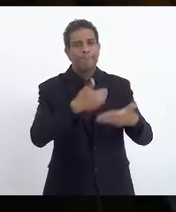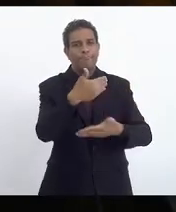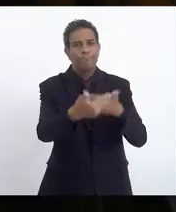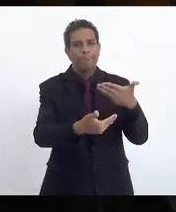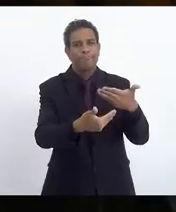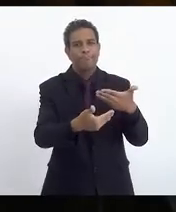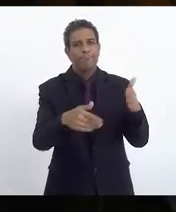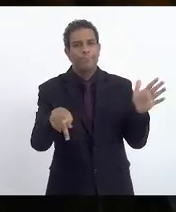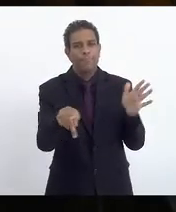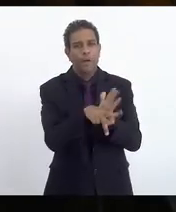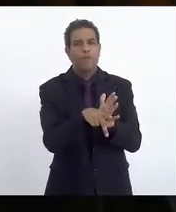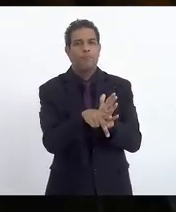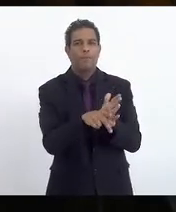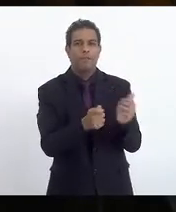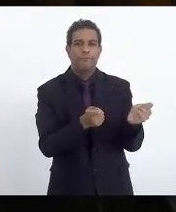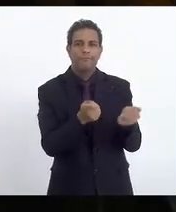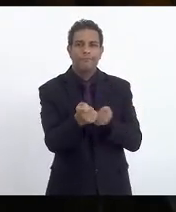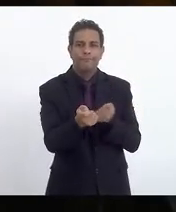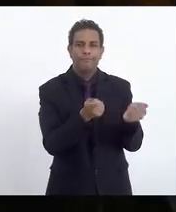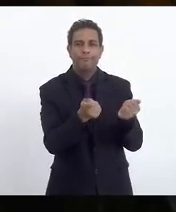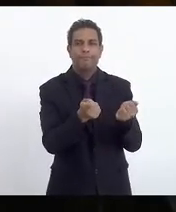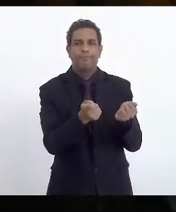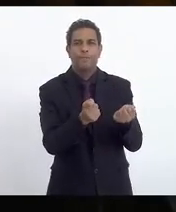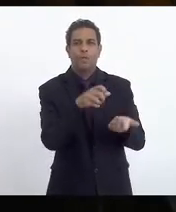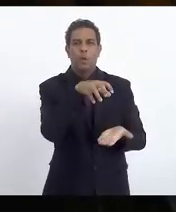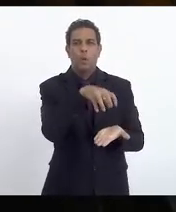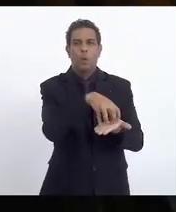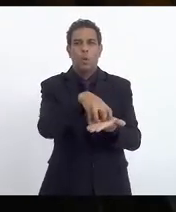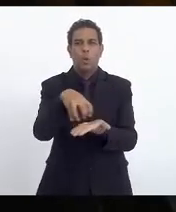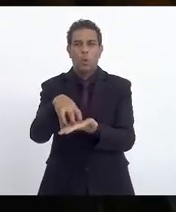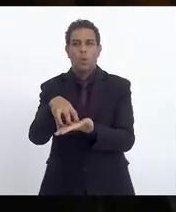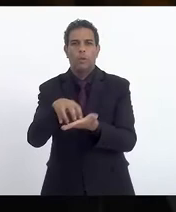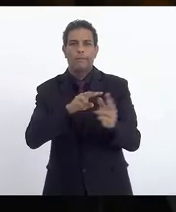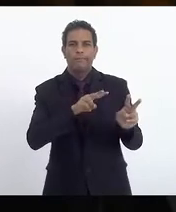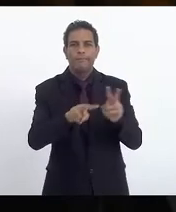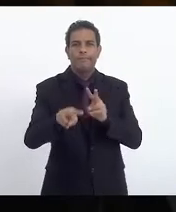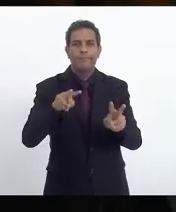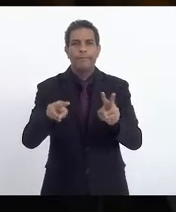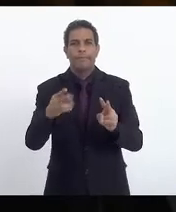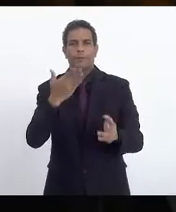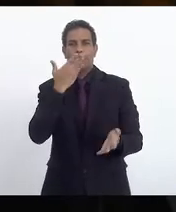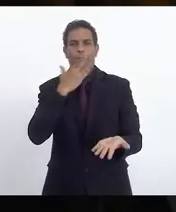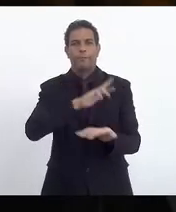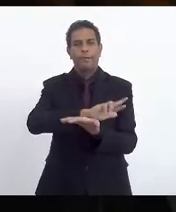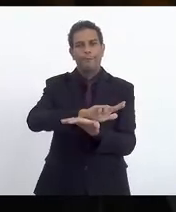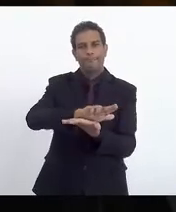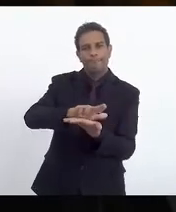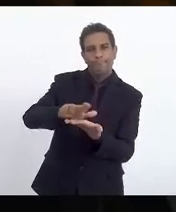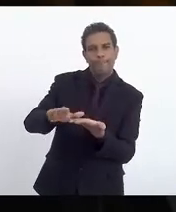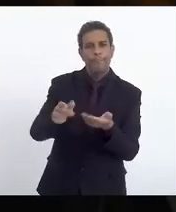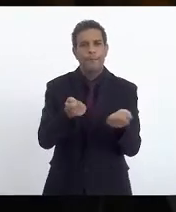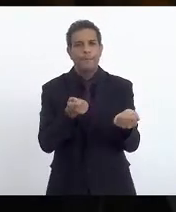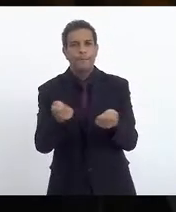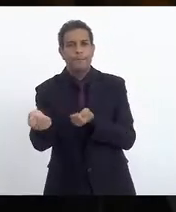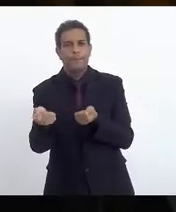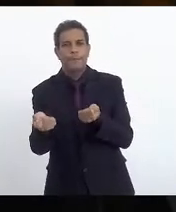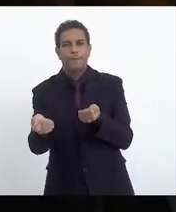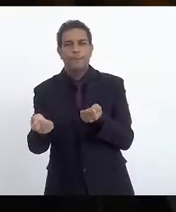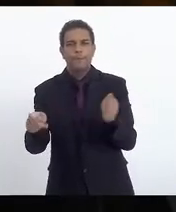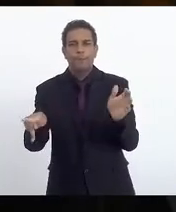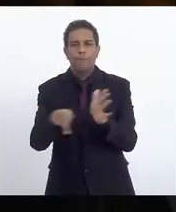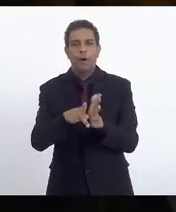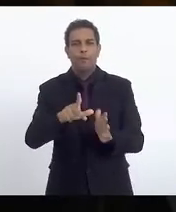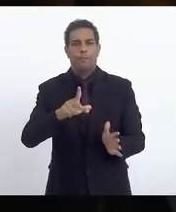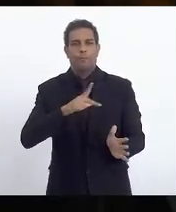ser operado pelo setor pelo esse essa modalidade de transporte passou a ser operada pelo setor privado